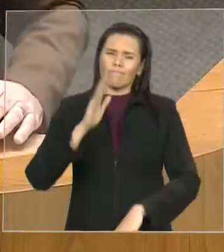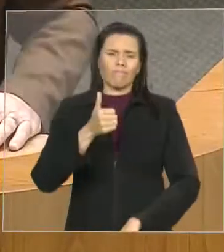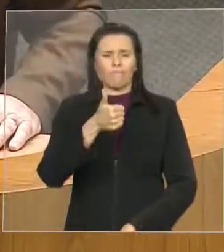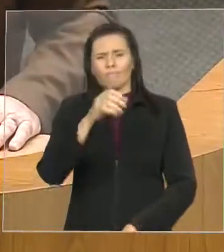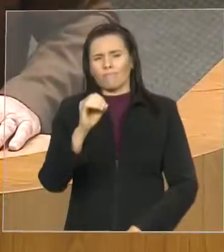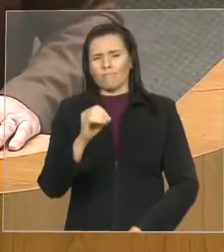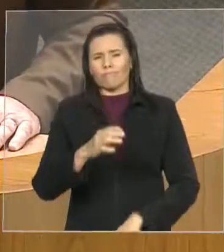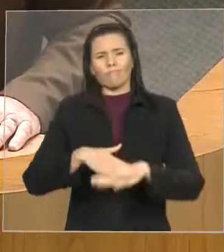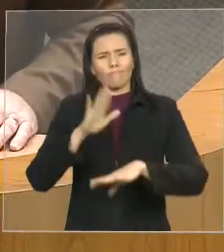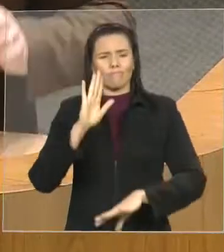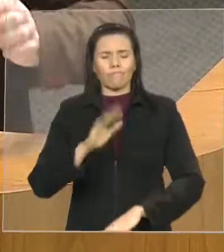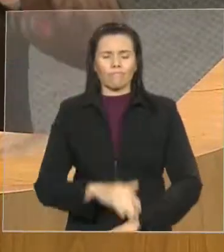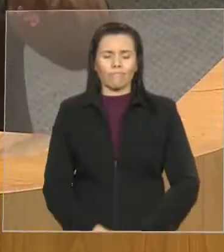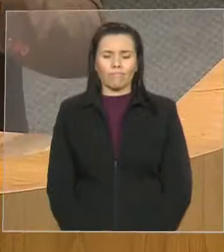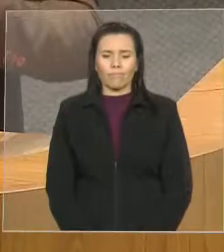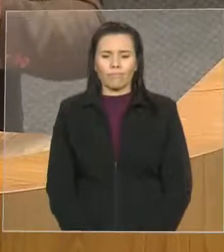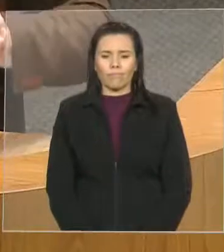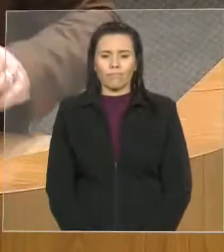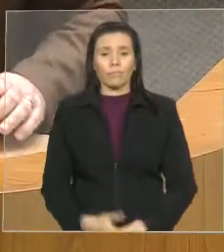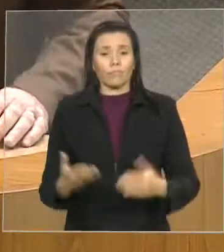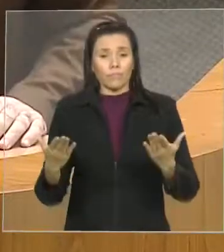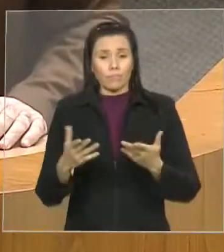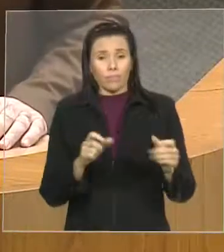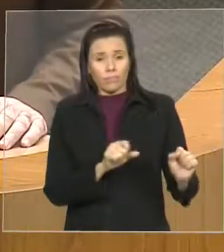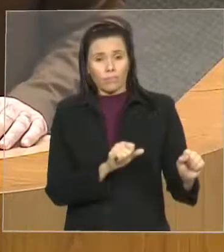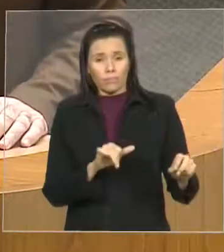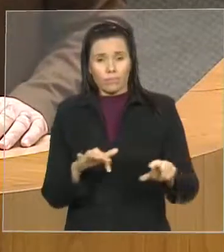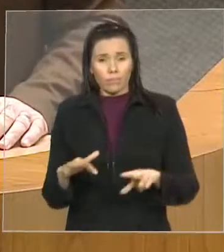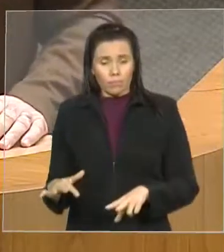precisamente nesta semana,